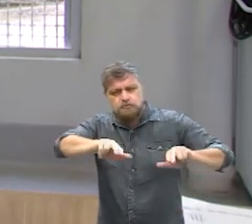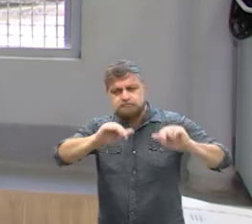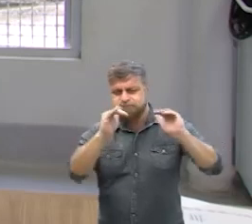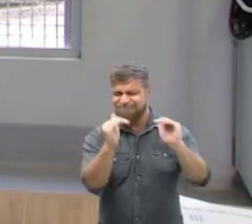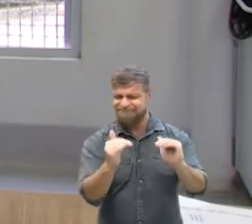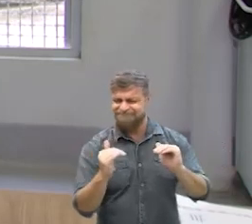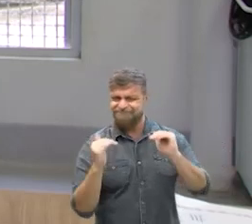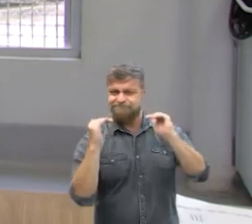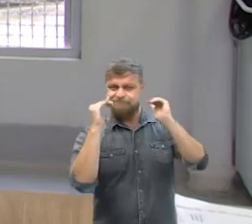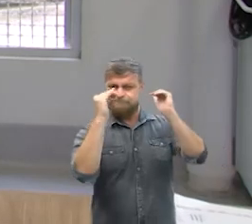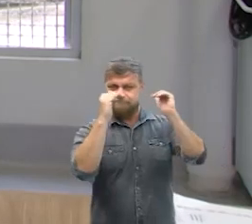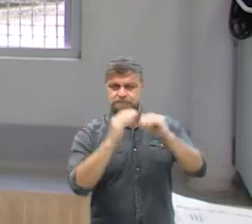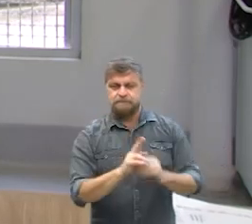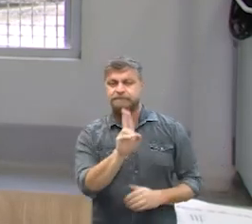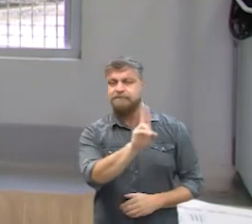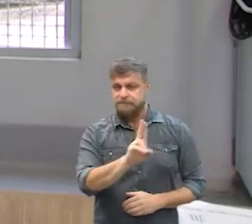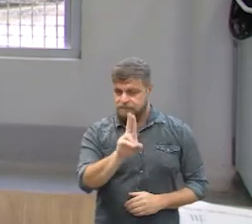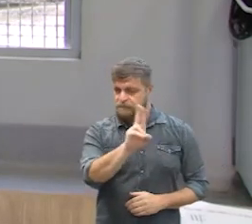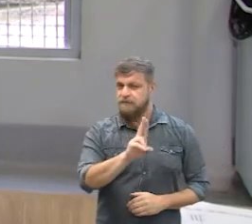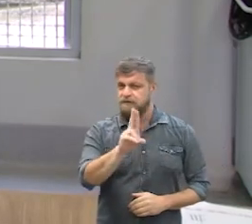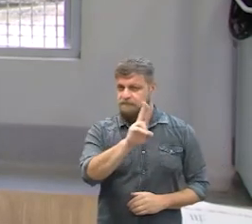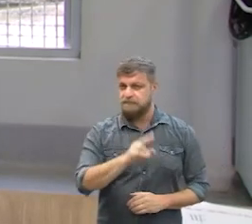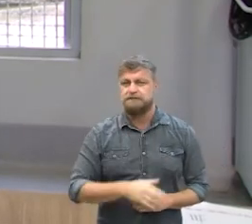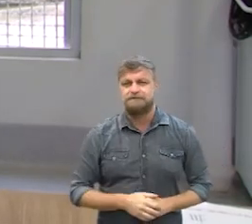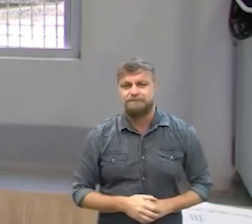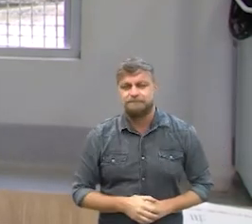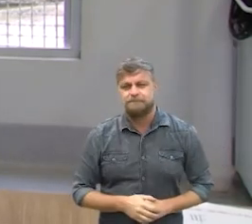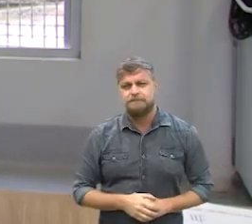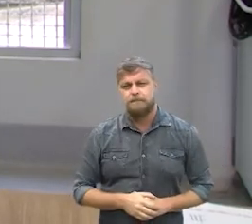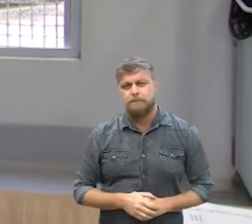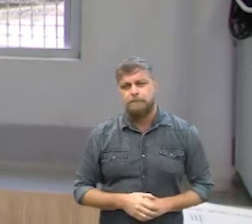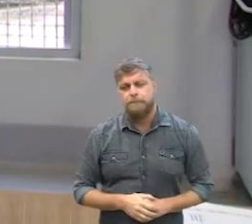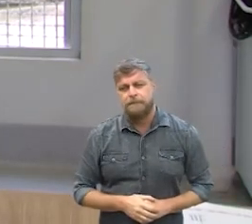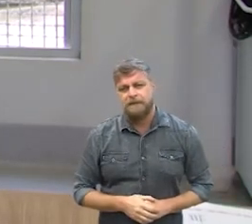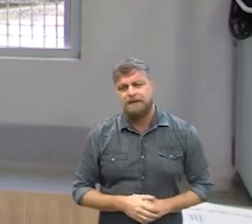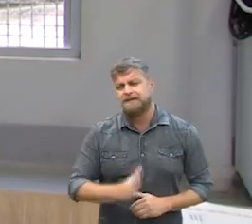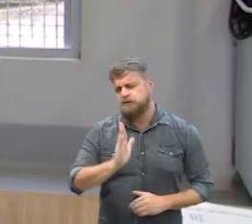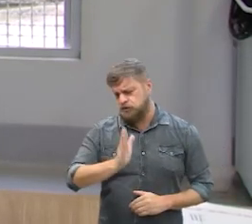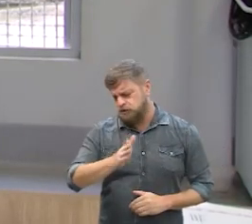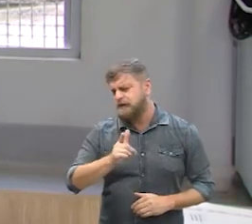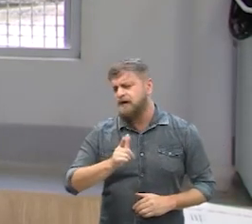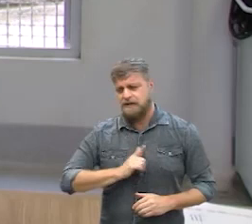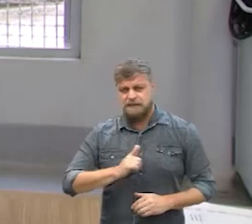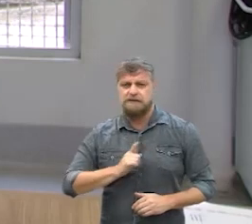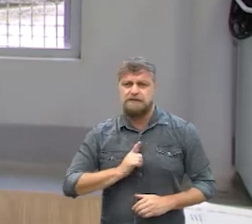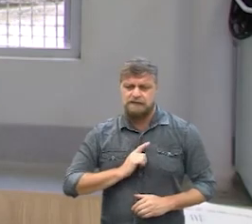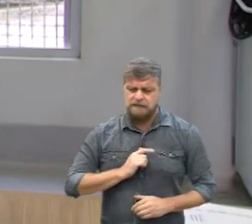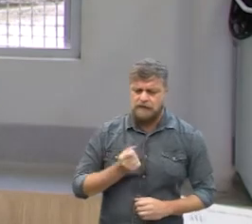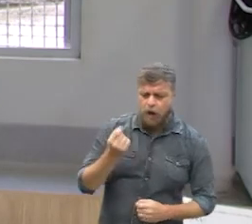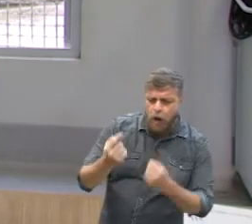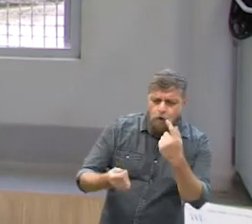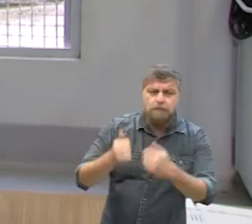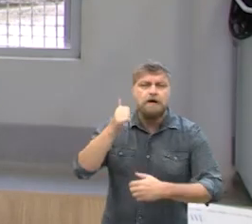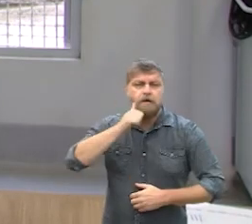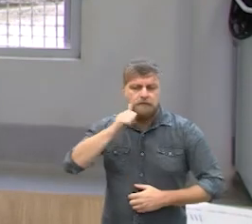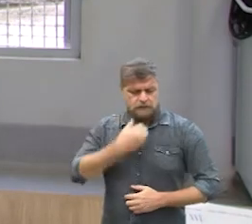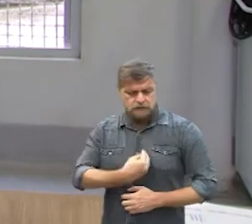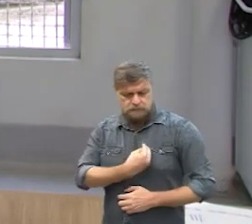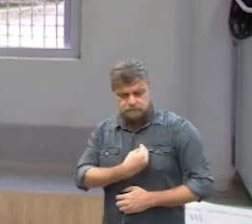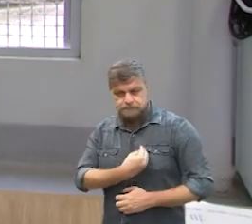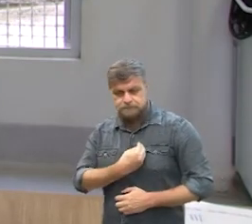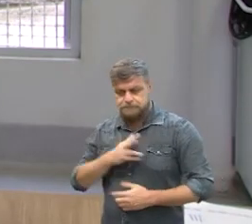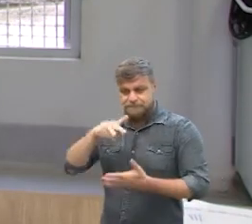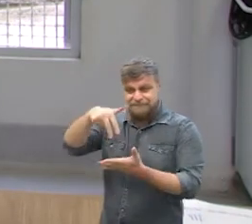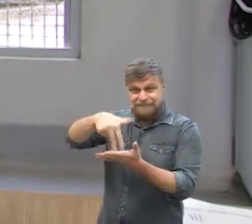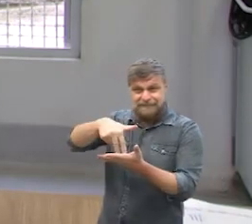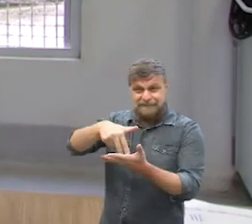altos graus aqui dentro da universidade, talvez, sabe? Já tem, claro, tem muitas mulheres presentes, mas nós não